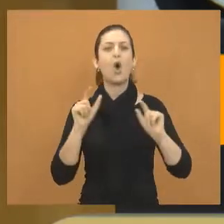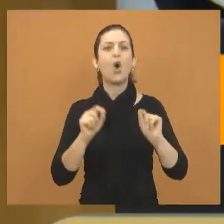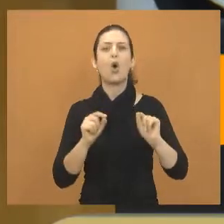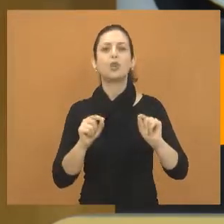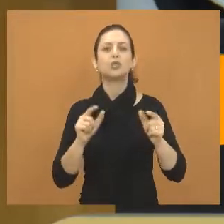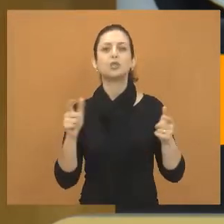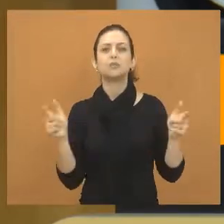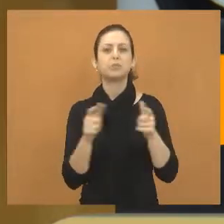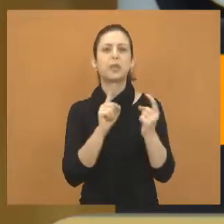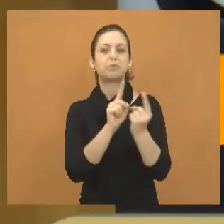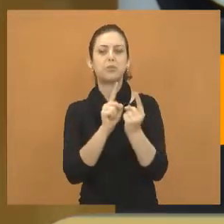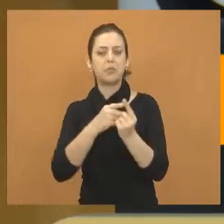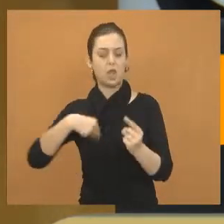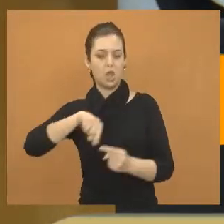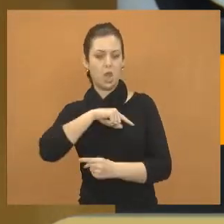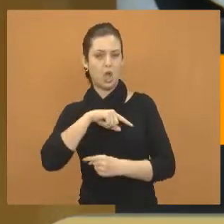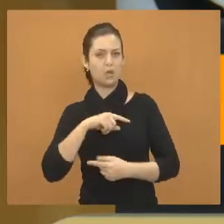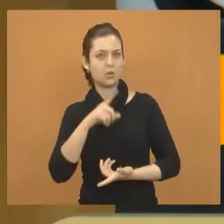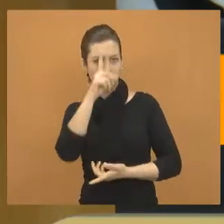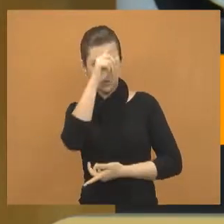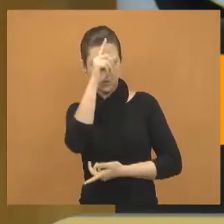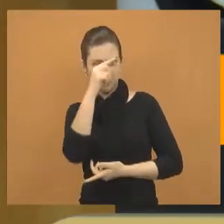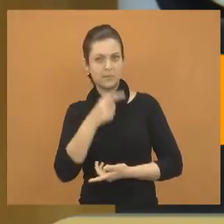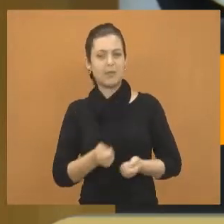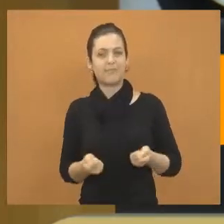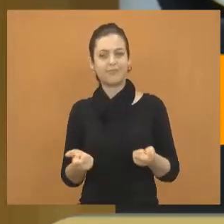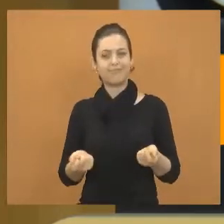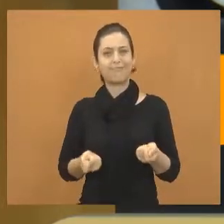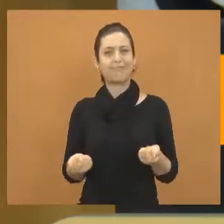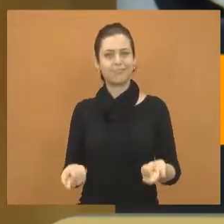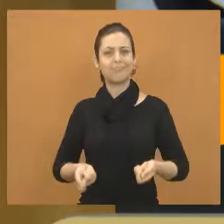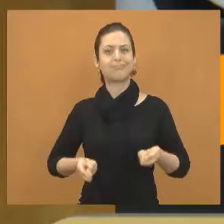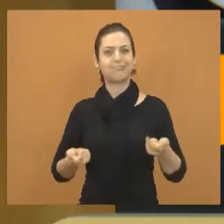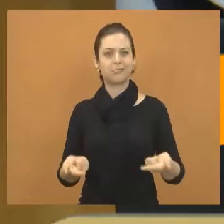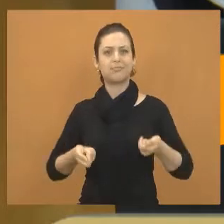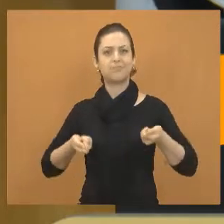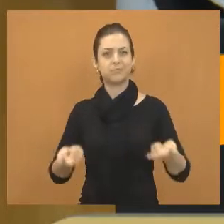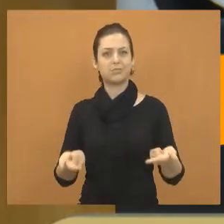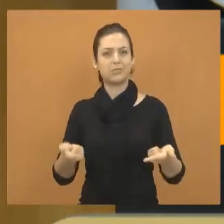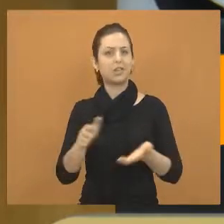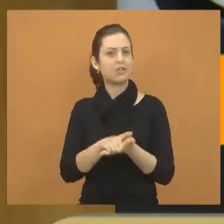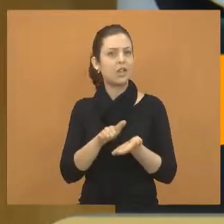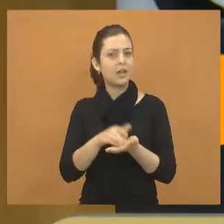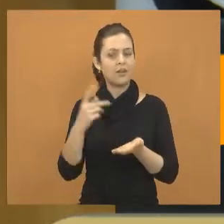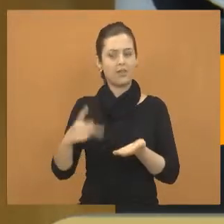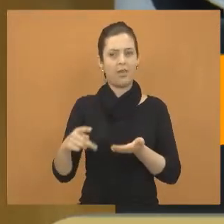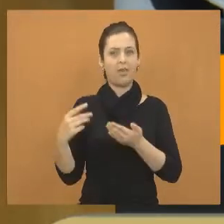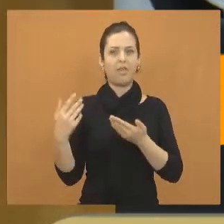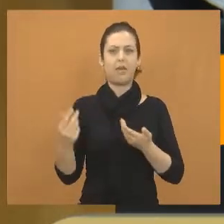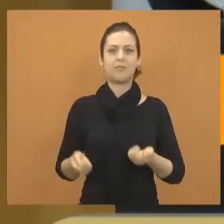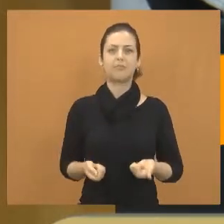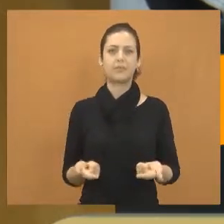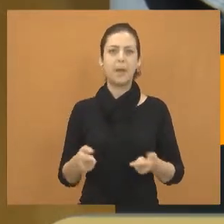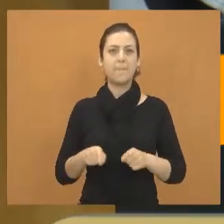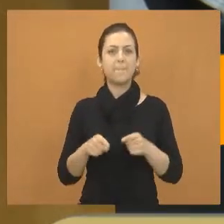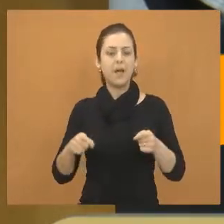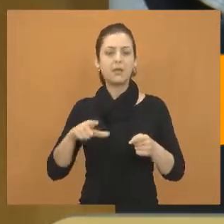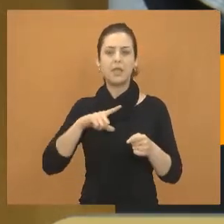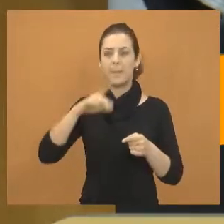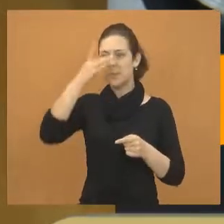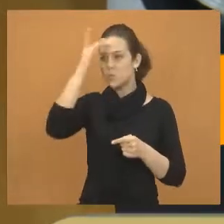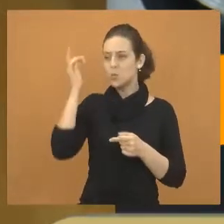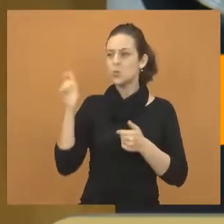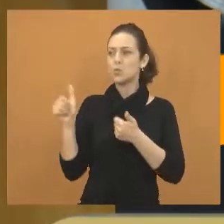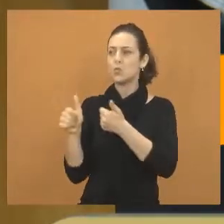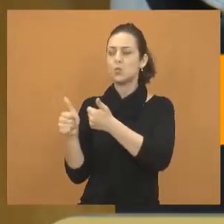atendidos na nossa Santa Casa. Isso é um custo que o município de Jacareí tem, e não é só com seus munícipes, mas é também com os munícipes